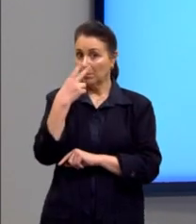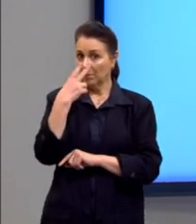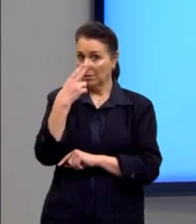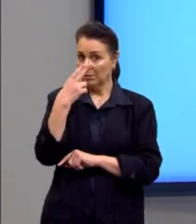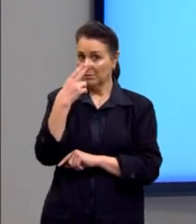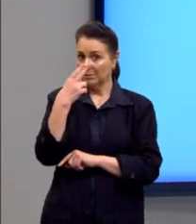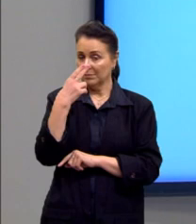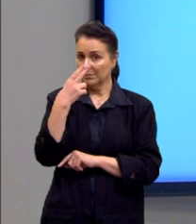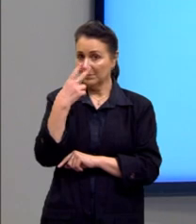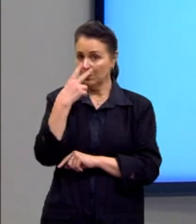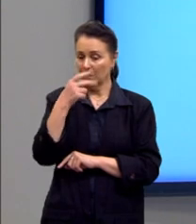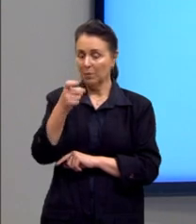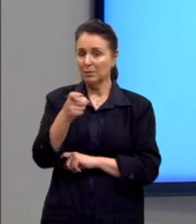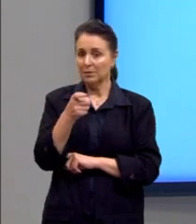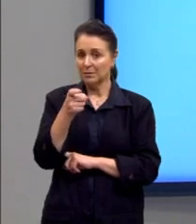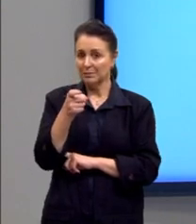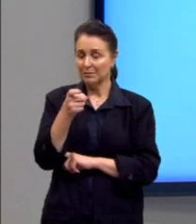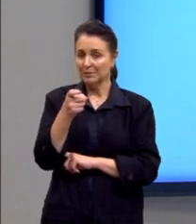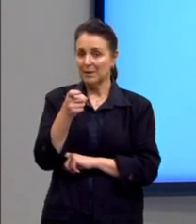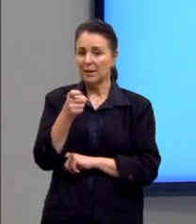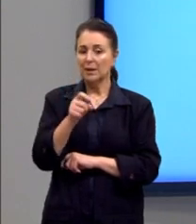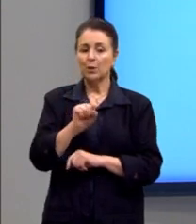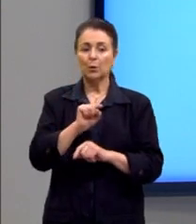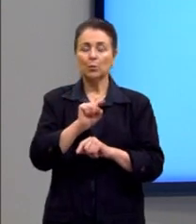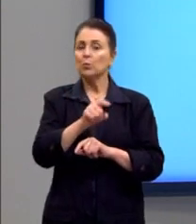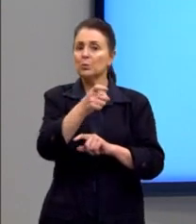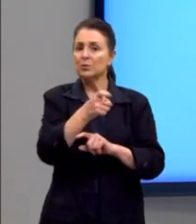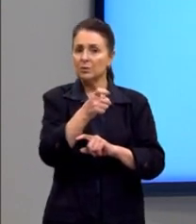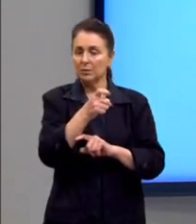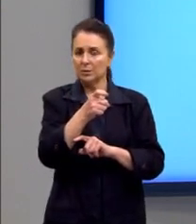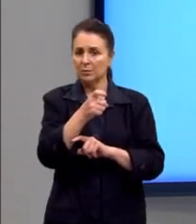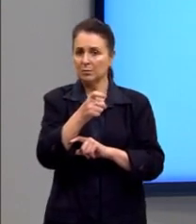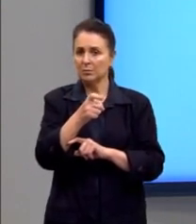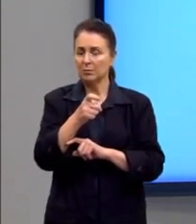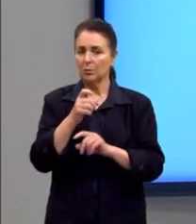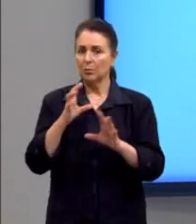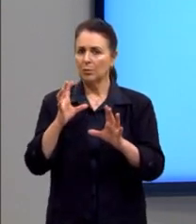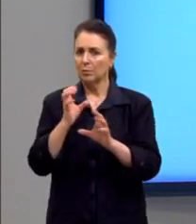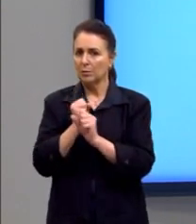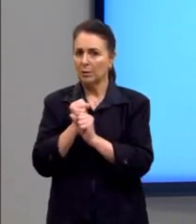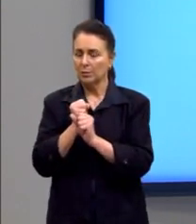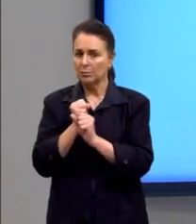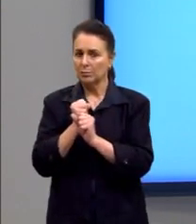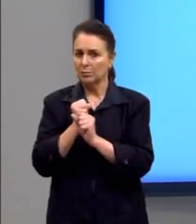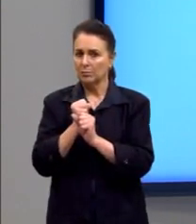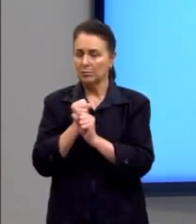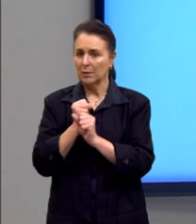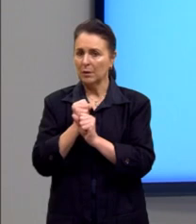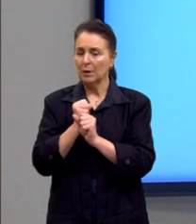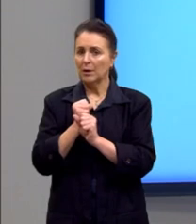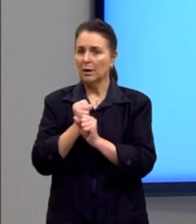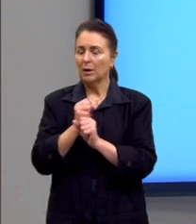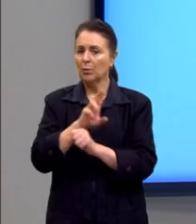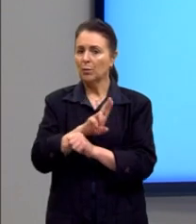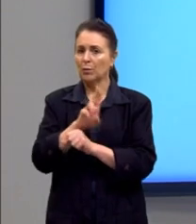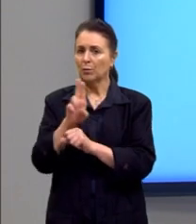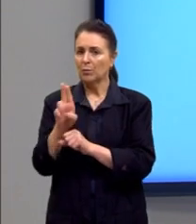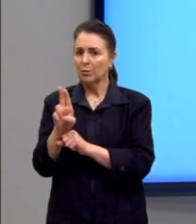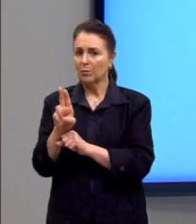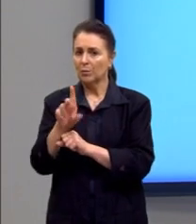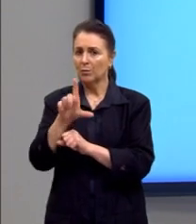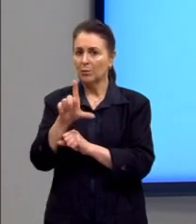aqui né igual a x esse x o resultado da nossa operação é o que nós chamamos